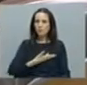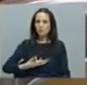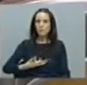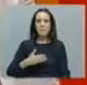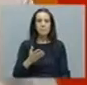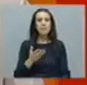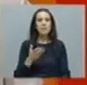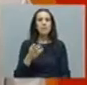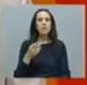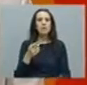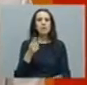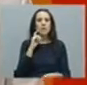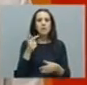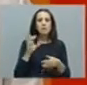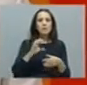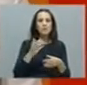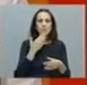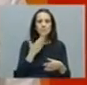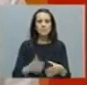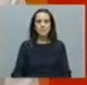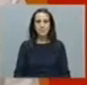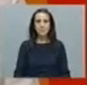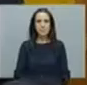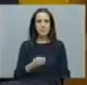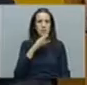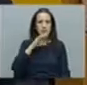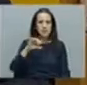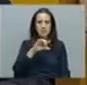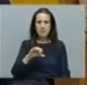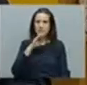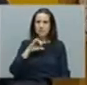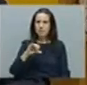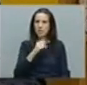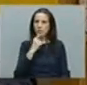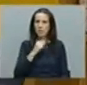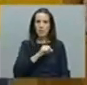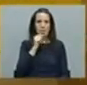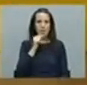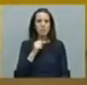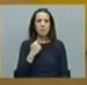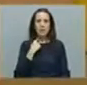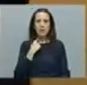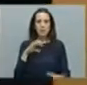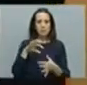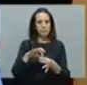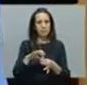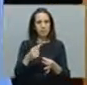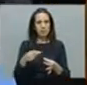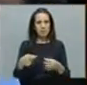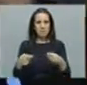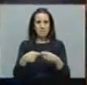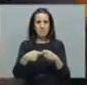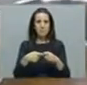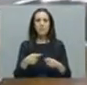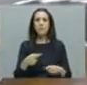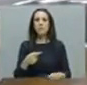agora. Vamos então continuar. Agora pus aqui azeite, costumo pôr sempre bastante azeite, que vai ajudar a hidratar a carne. E